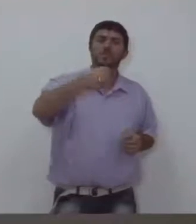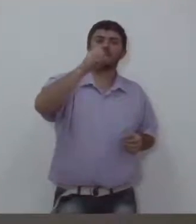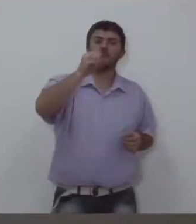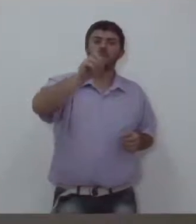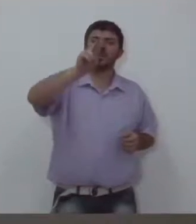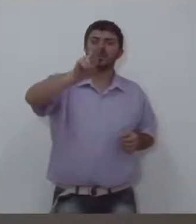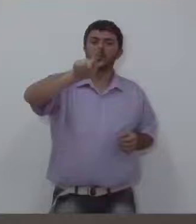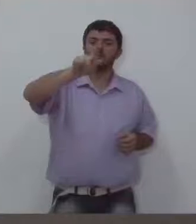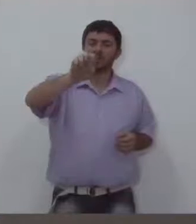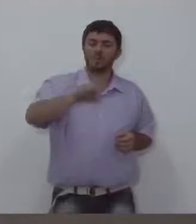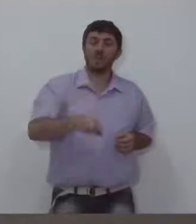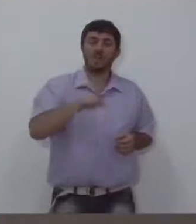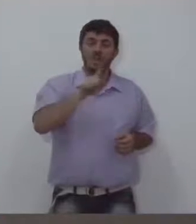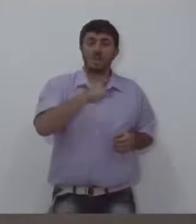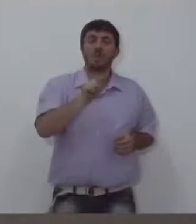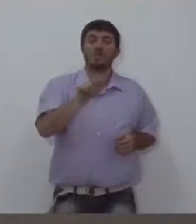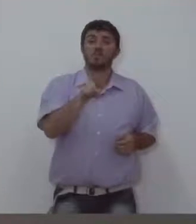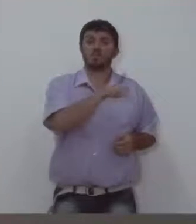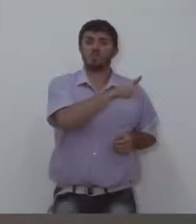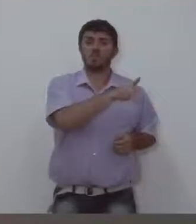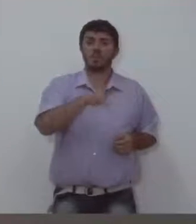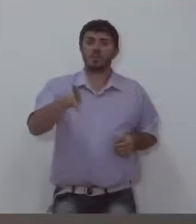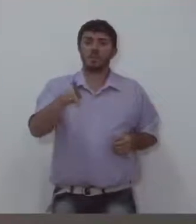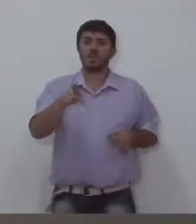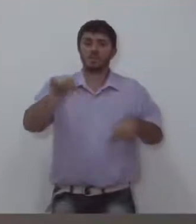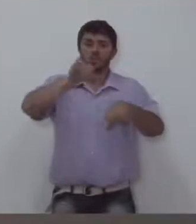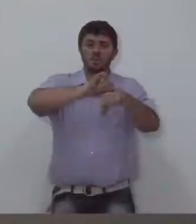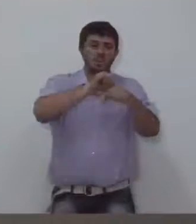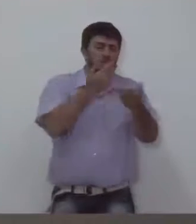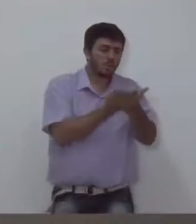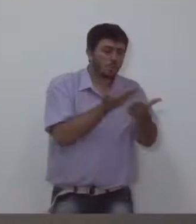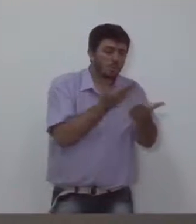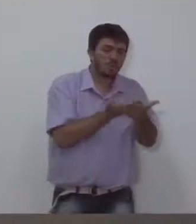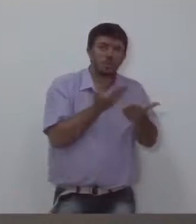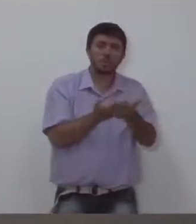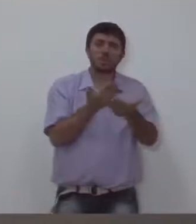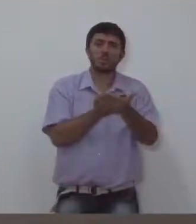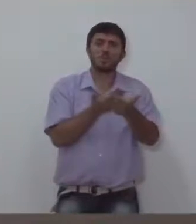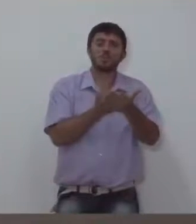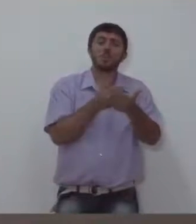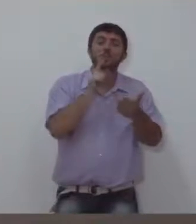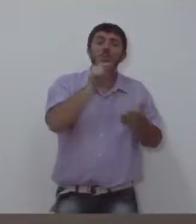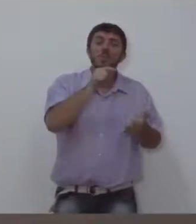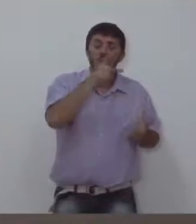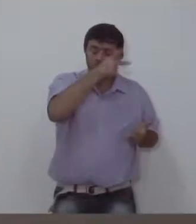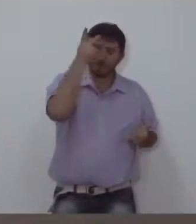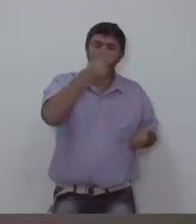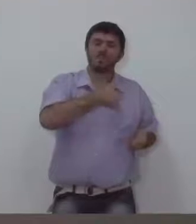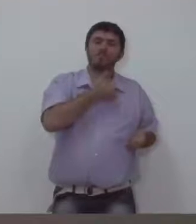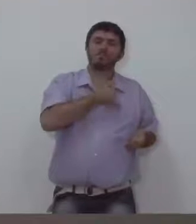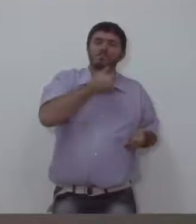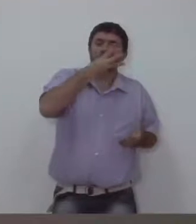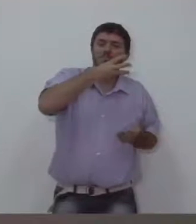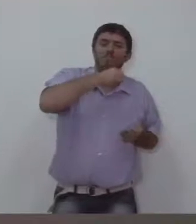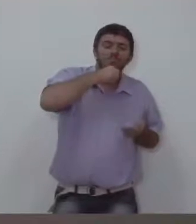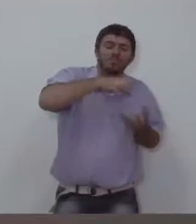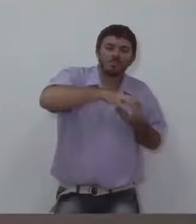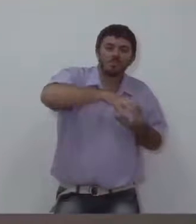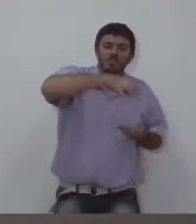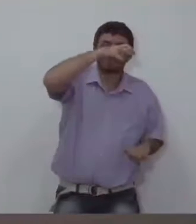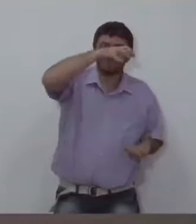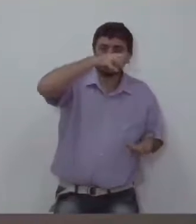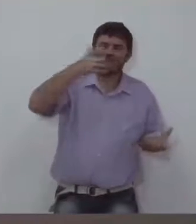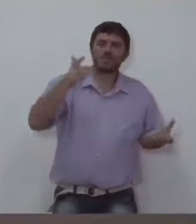Estudos de Economia de Longevidade. Ele diz o seguinte, aspas, a integração desqualificante marca tanto as pessoas com